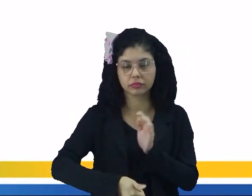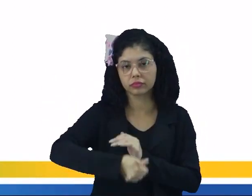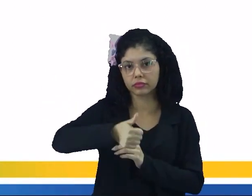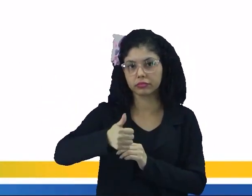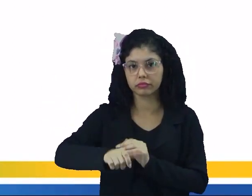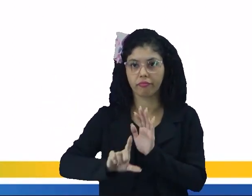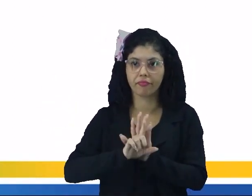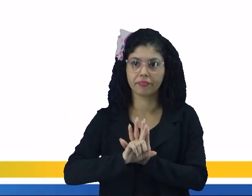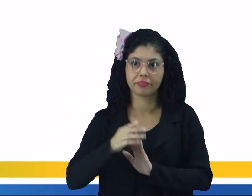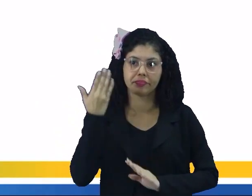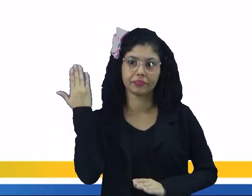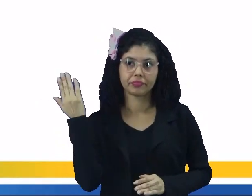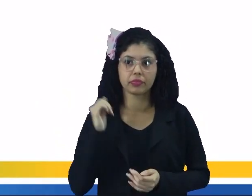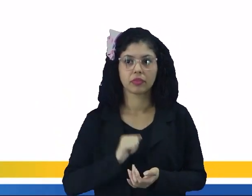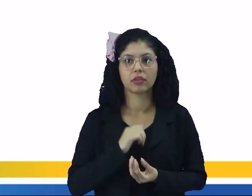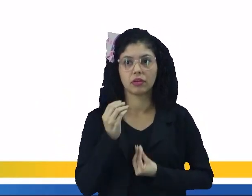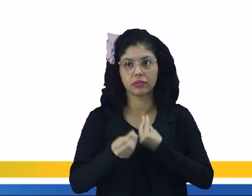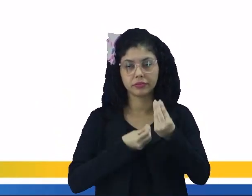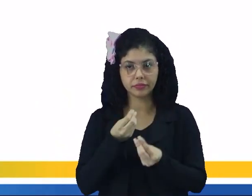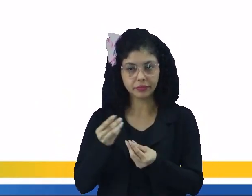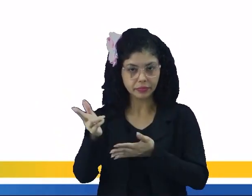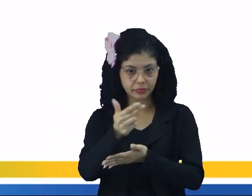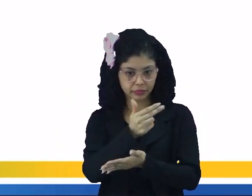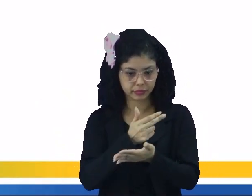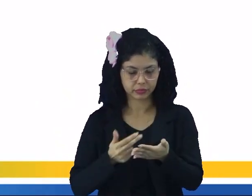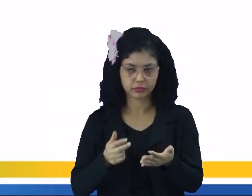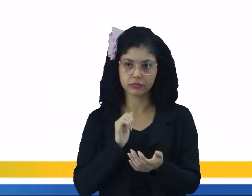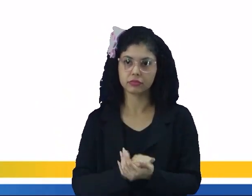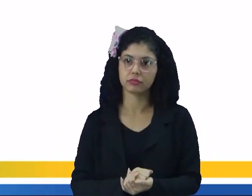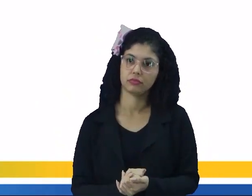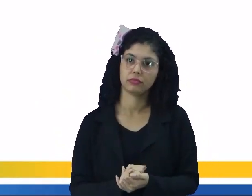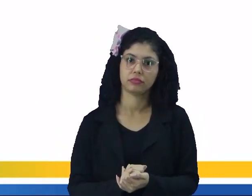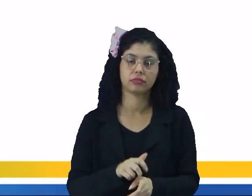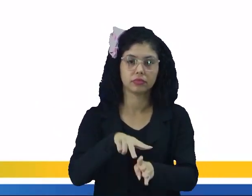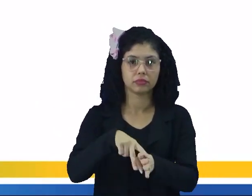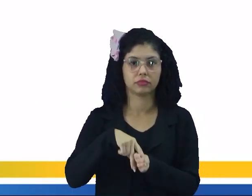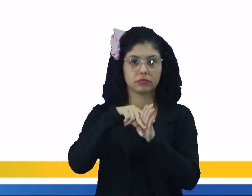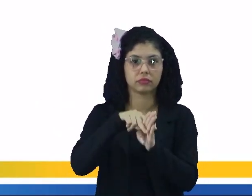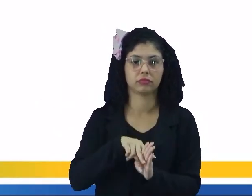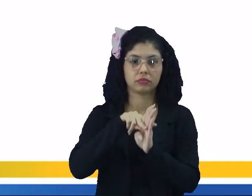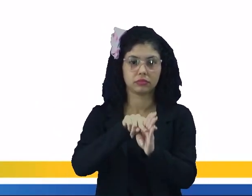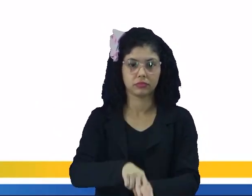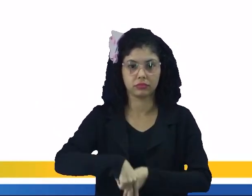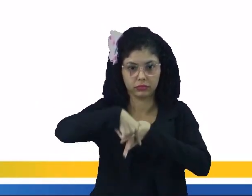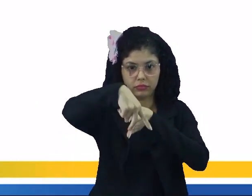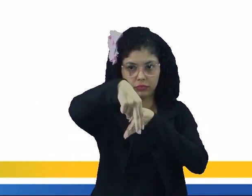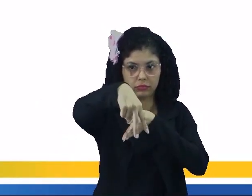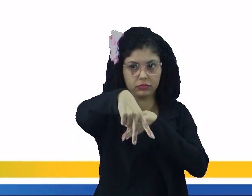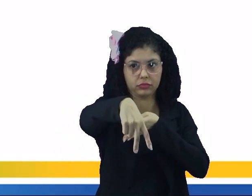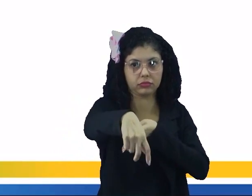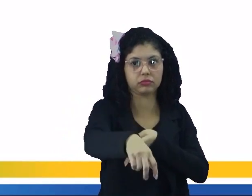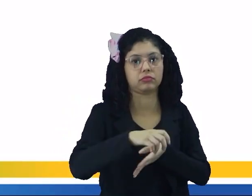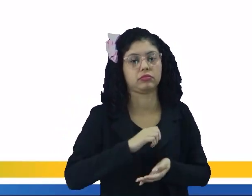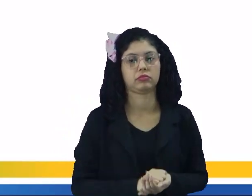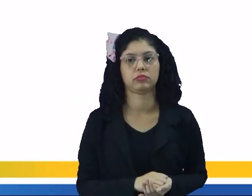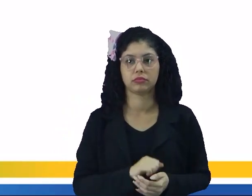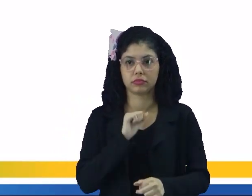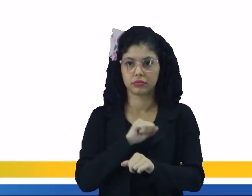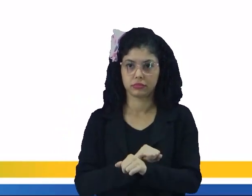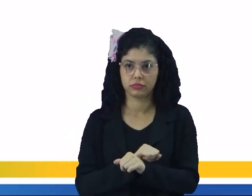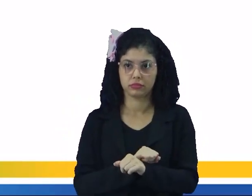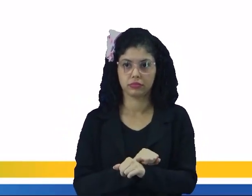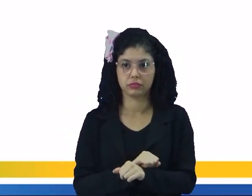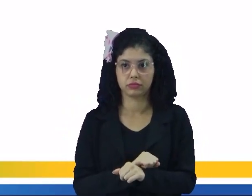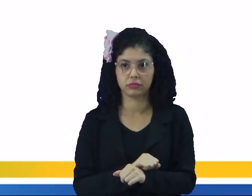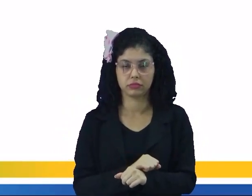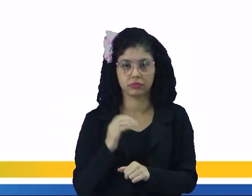de Newton, é conforme a gente pode ver aqui no desenho. O cavaleiro aqui sendo atirado para frente, né, quando o cavalo ele para